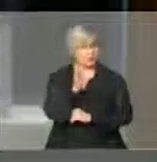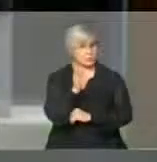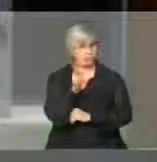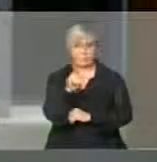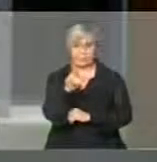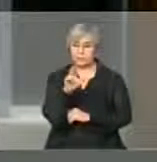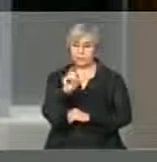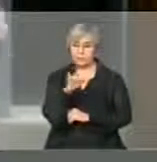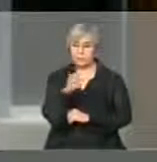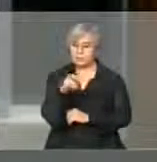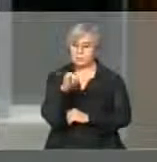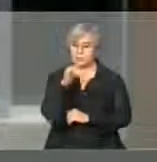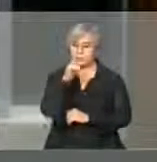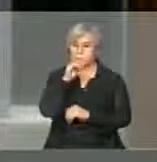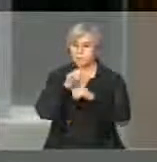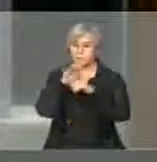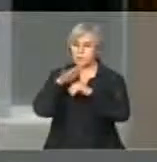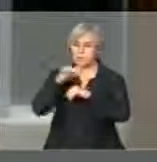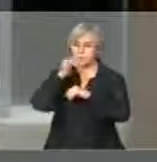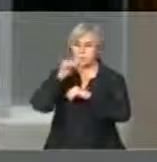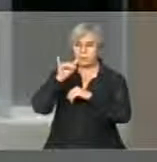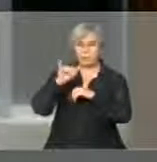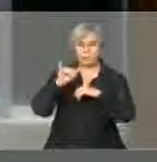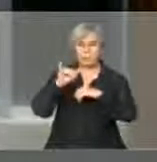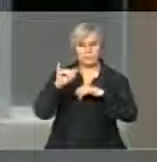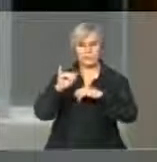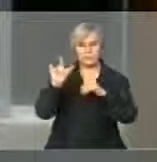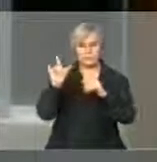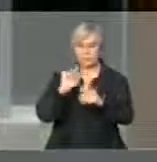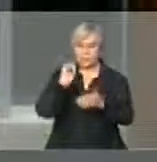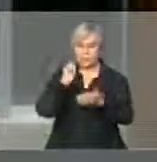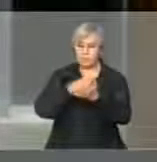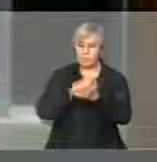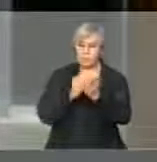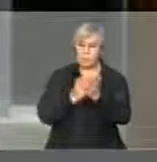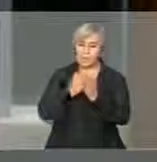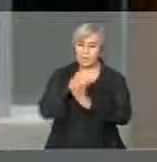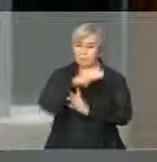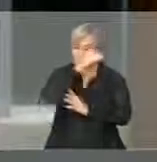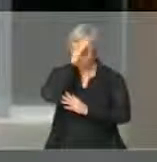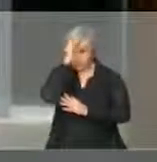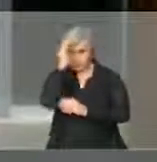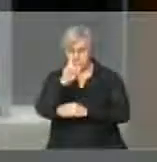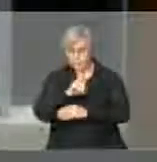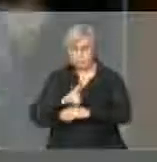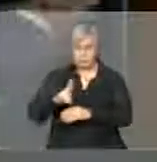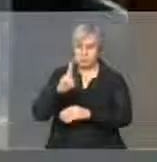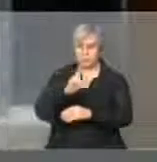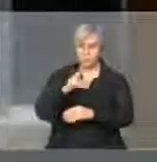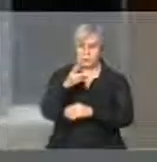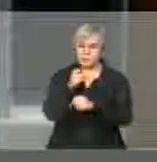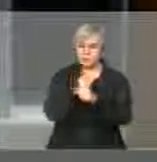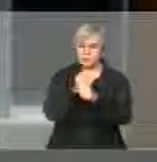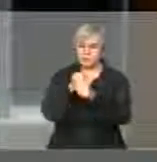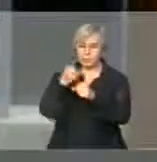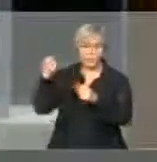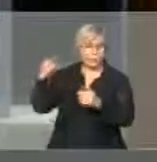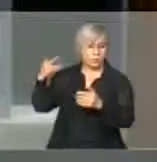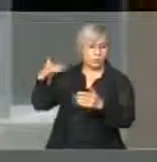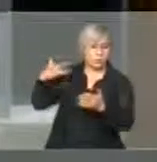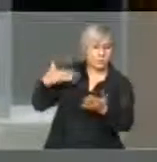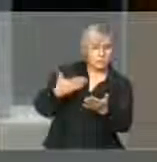usinas hidrelétricas, quando tivessem totalmente amortizadas e pagas pelo consumidor de energia elétrica brasileiro nos últimos 30 anos, que